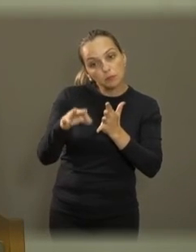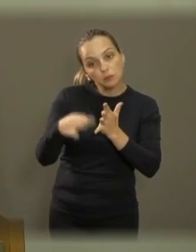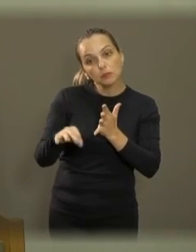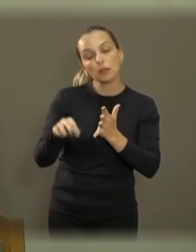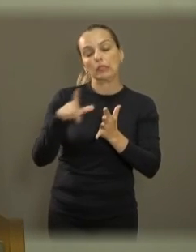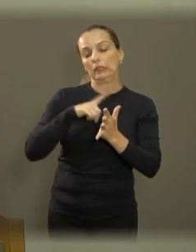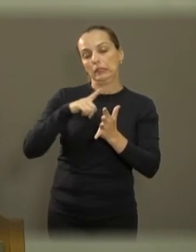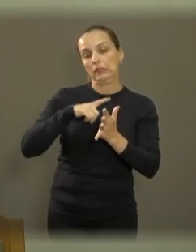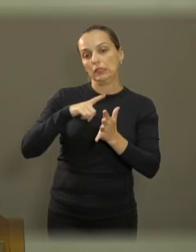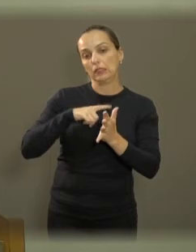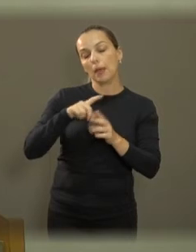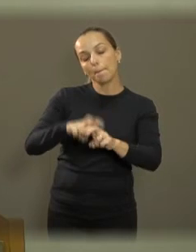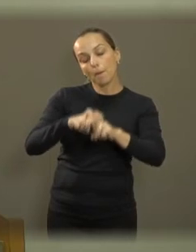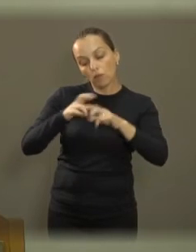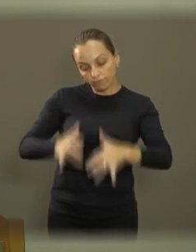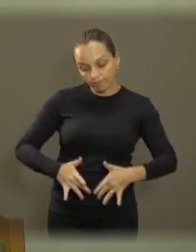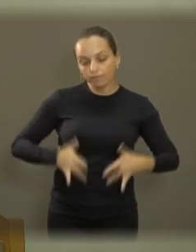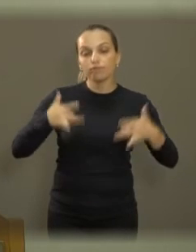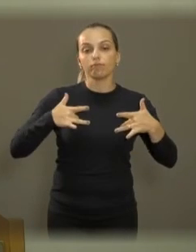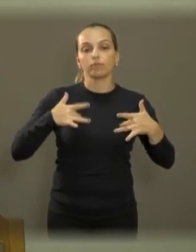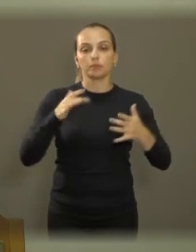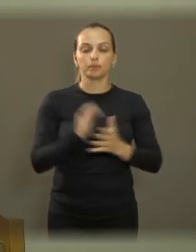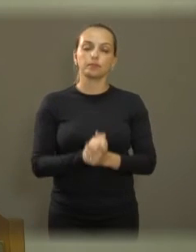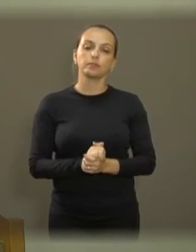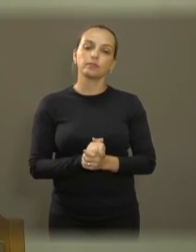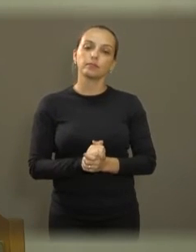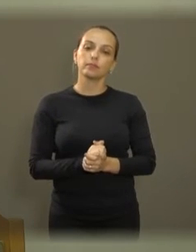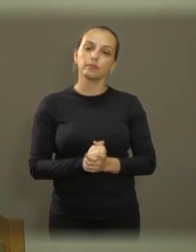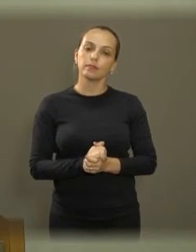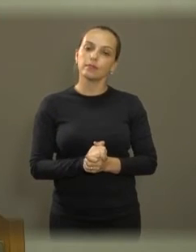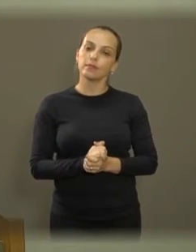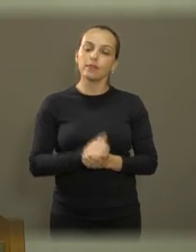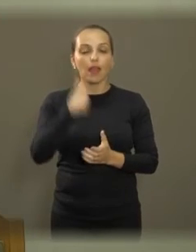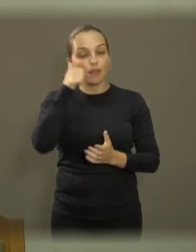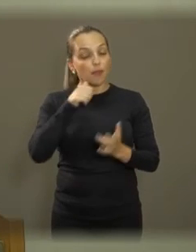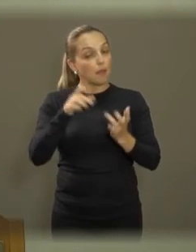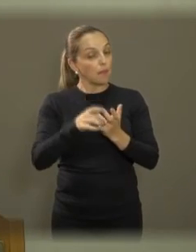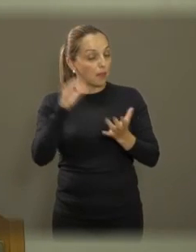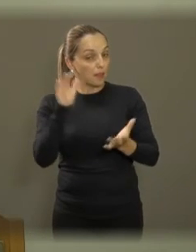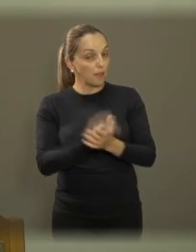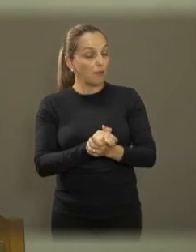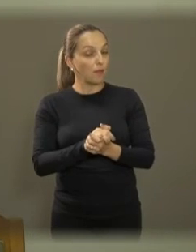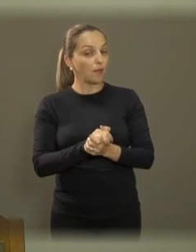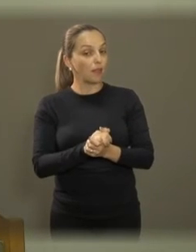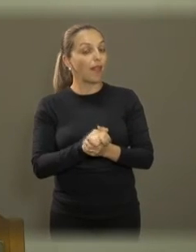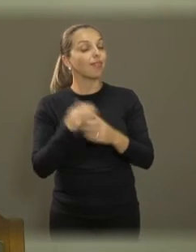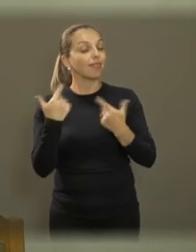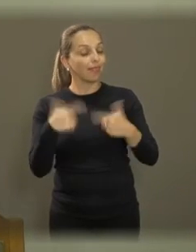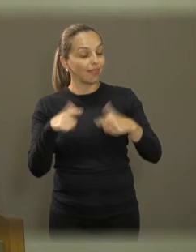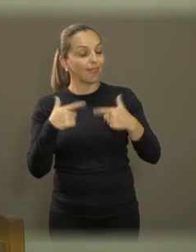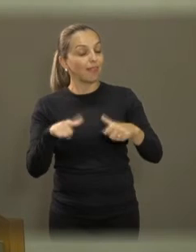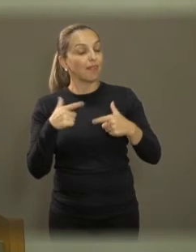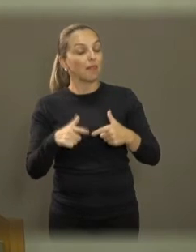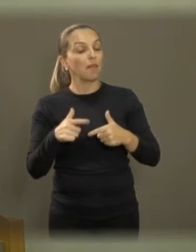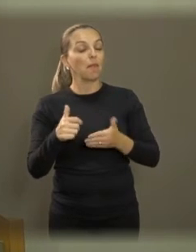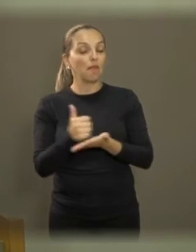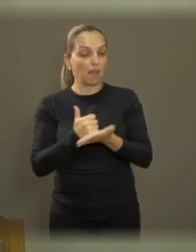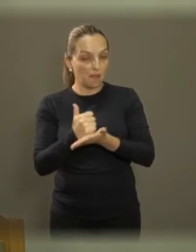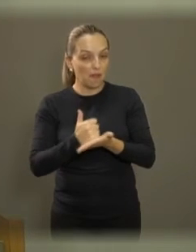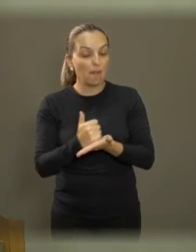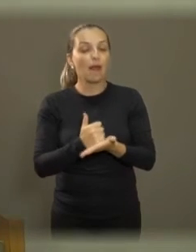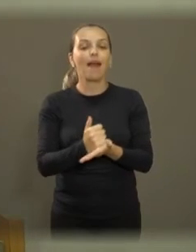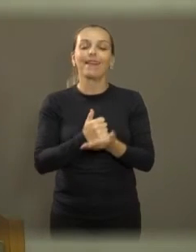Então eu quero destacar também a minha esposa é farmacêutica, eu esqueci de falar dela, a Maria José, senão depois eu chego em casa e acabo apanhando,